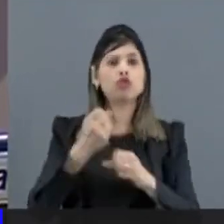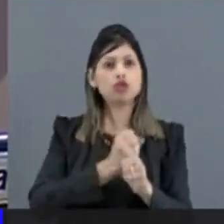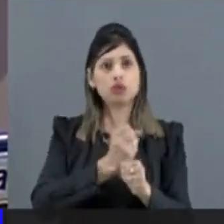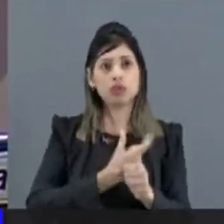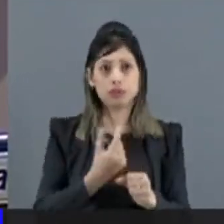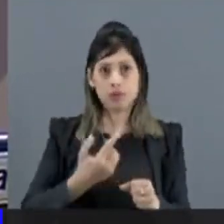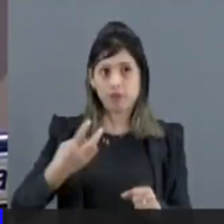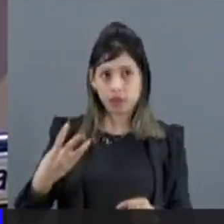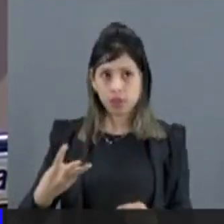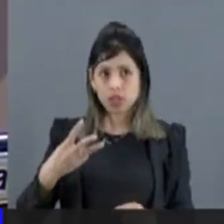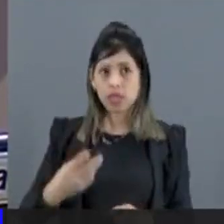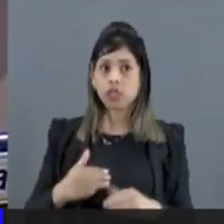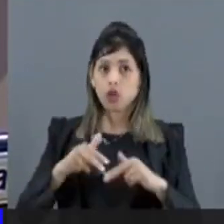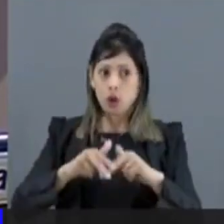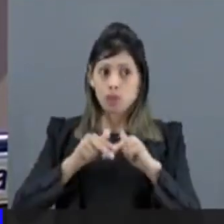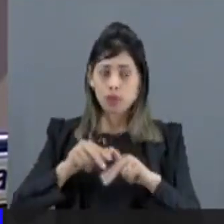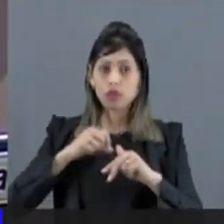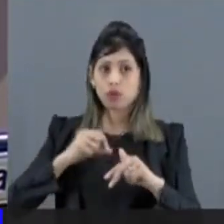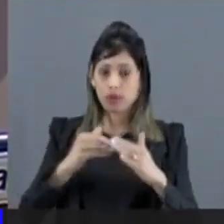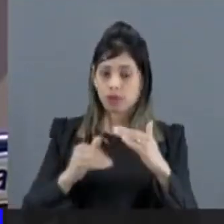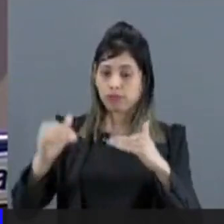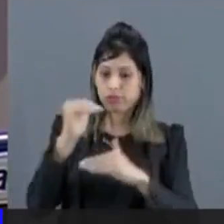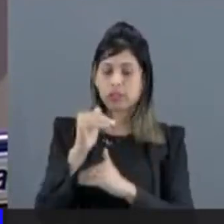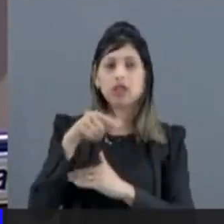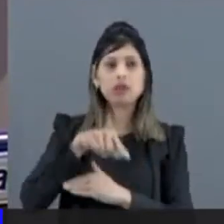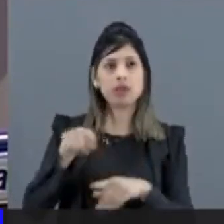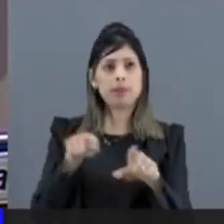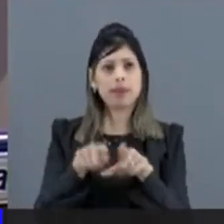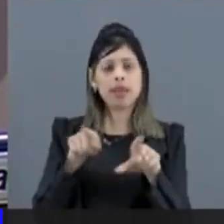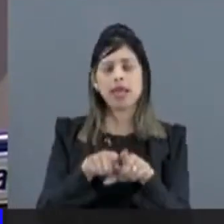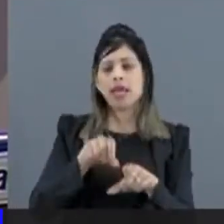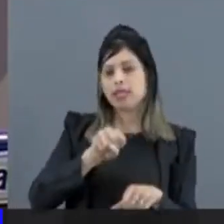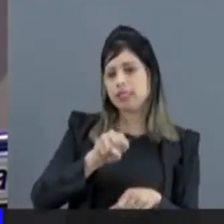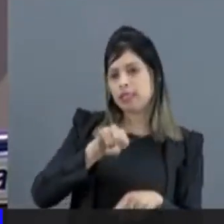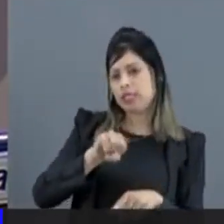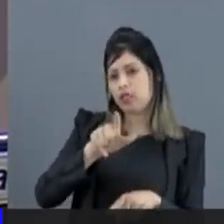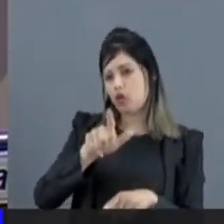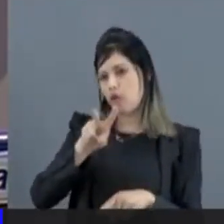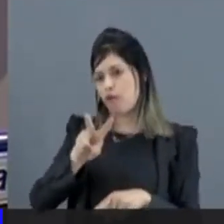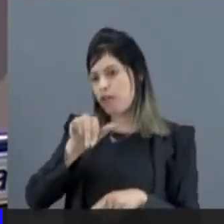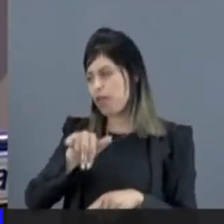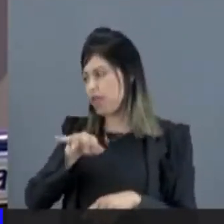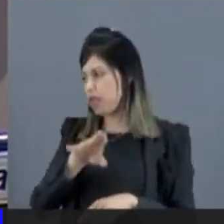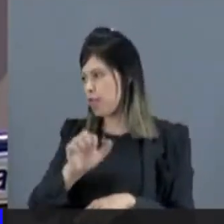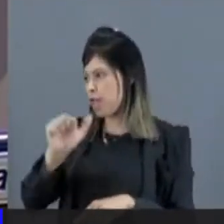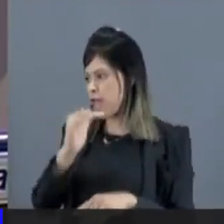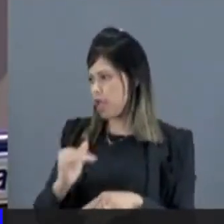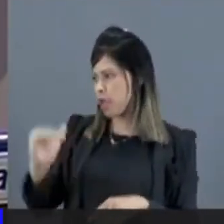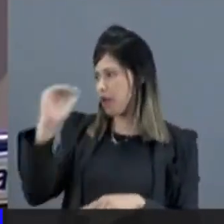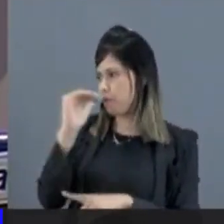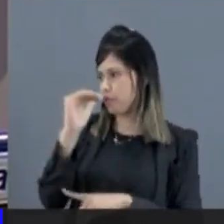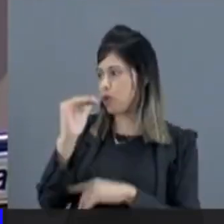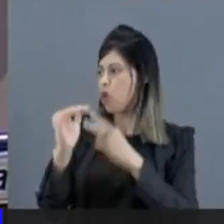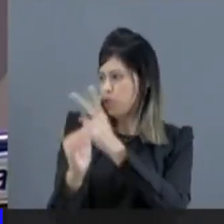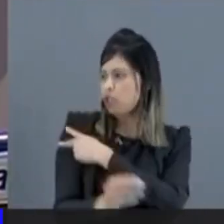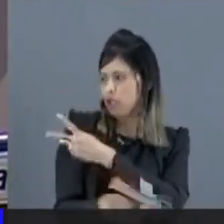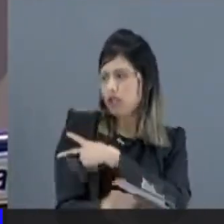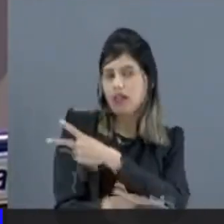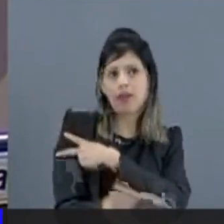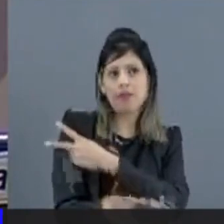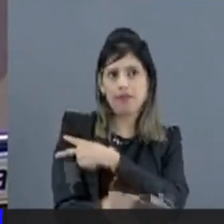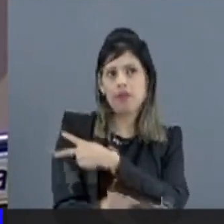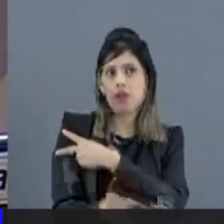e enquanto superior hierárquico de silvinei Vasques também deve ser responsabilizado pelo crime no artigo 259 do código penal por ter